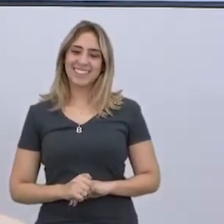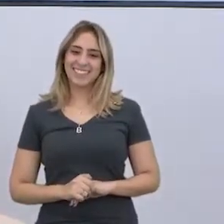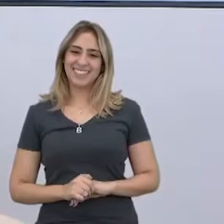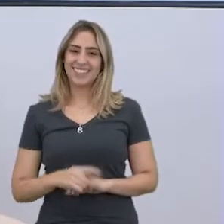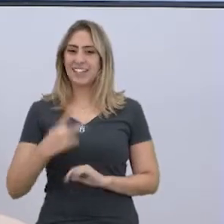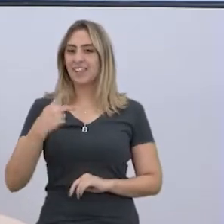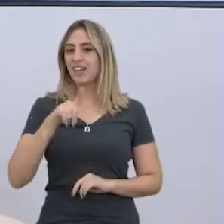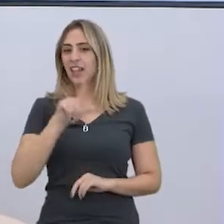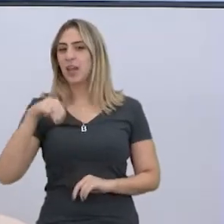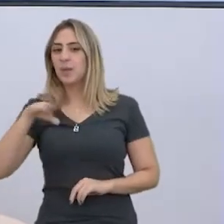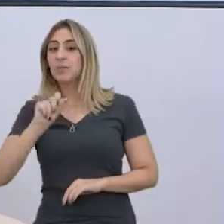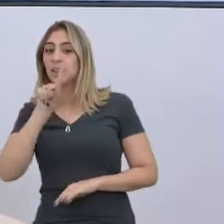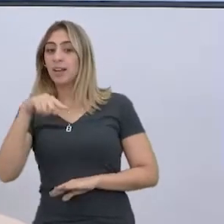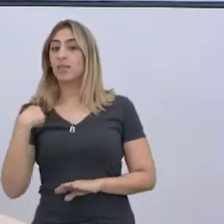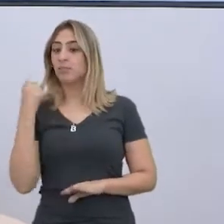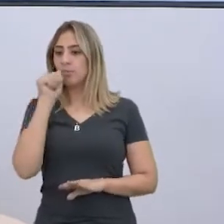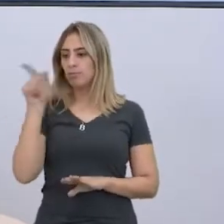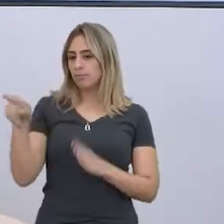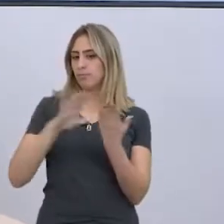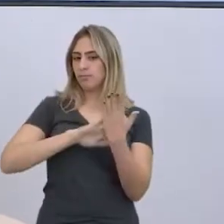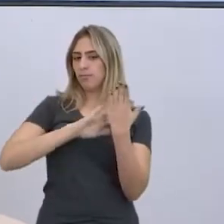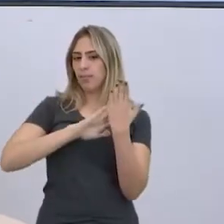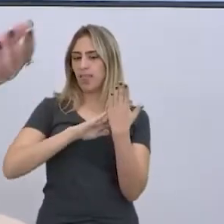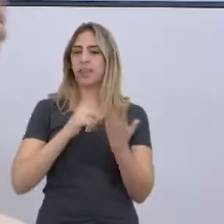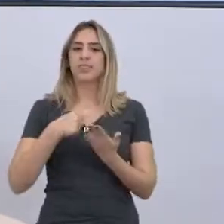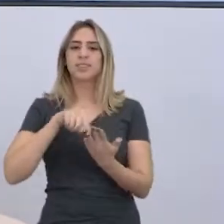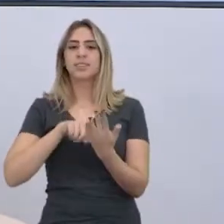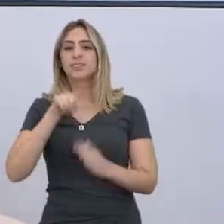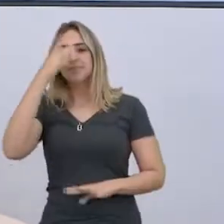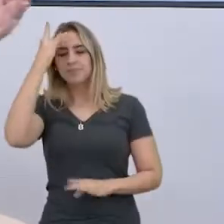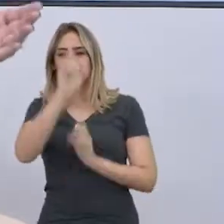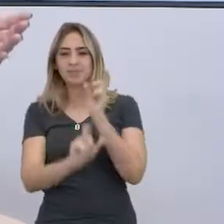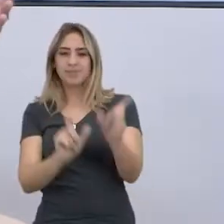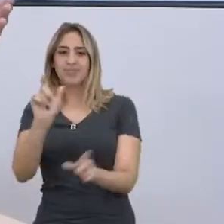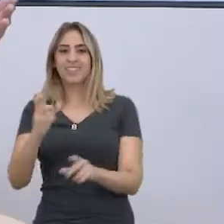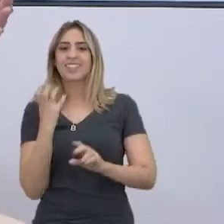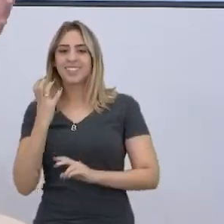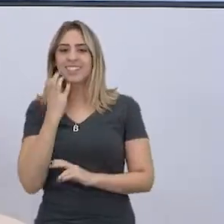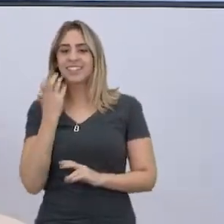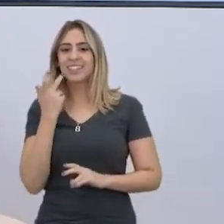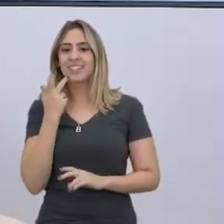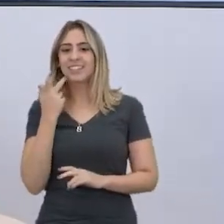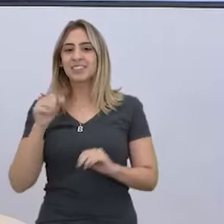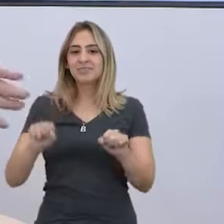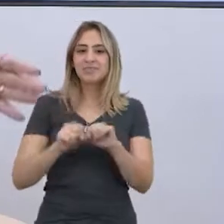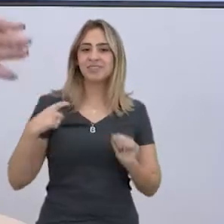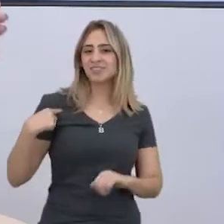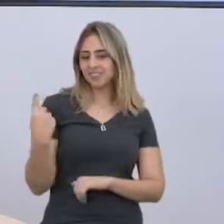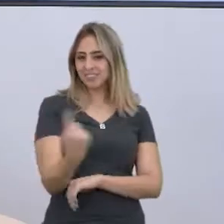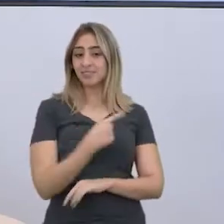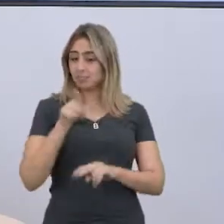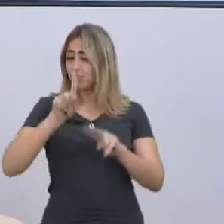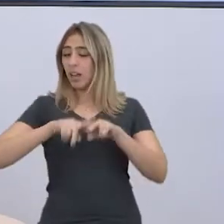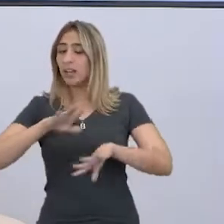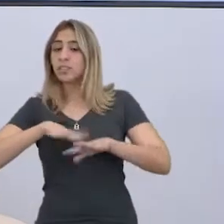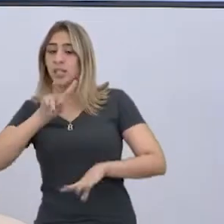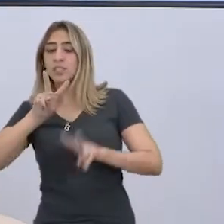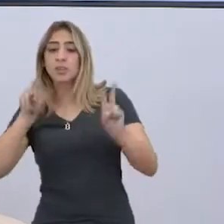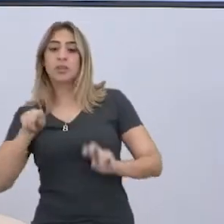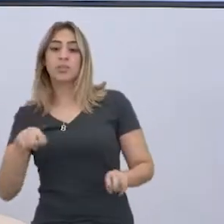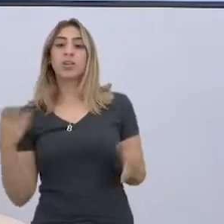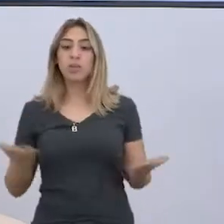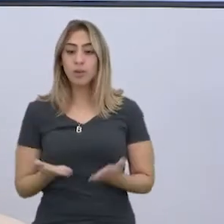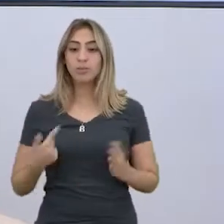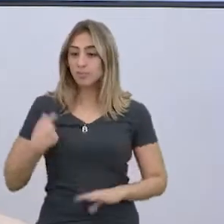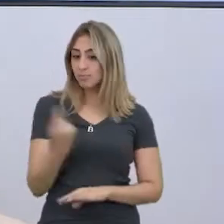Paloma é nossa produtora secreta, né? Tem os meninos ali que estão querendo derrubar a gente, entendeu? Mas é sobre isso. E hoje